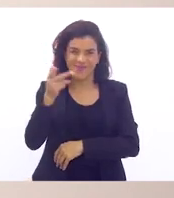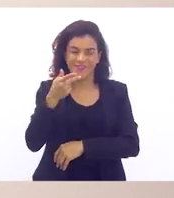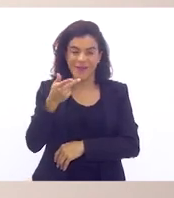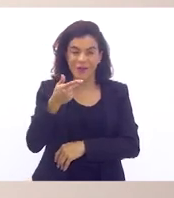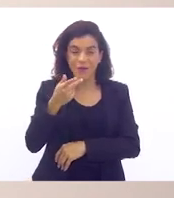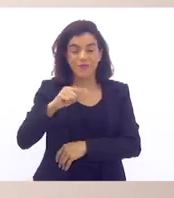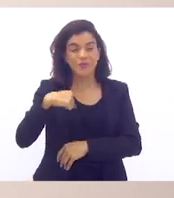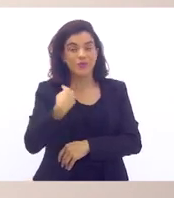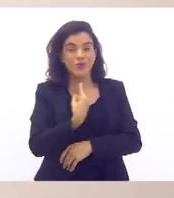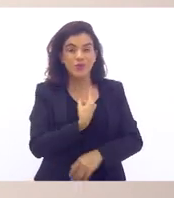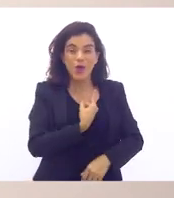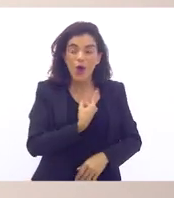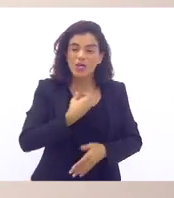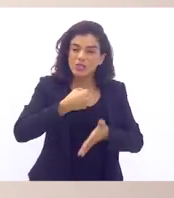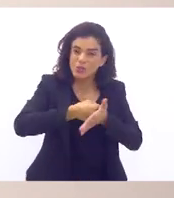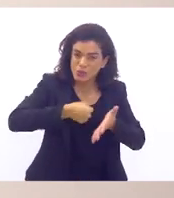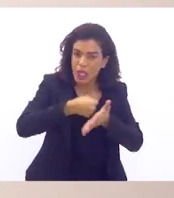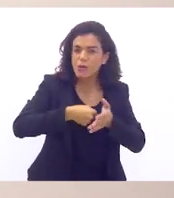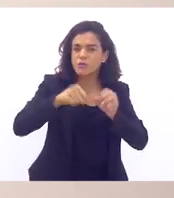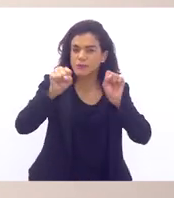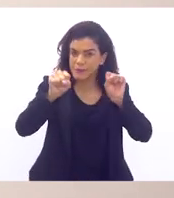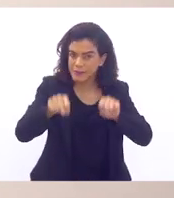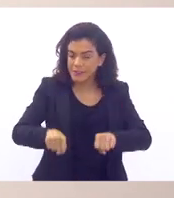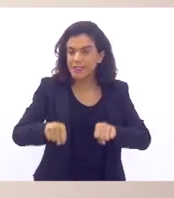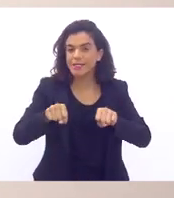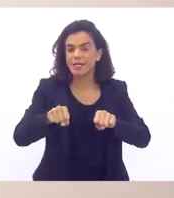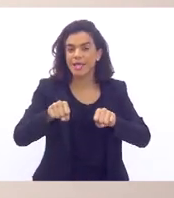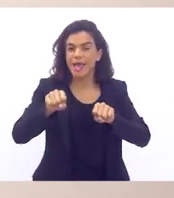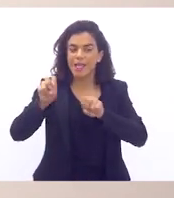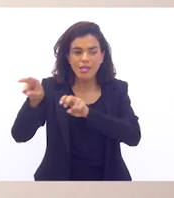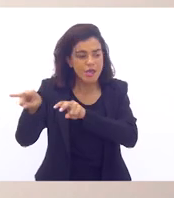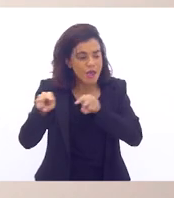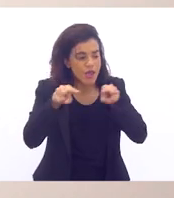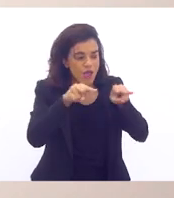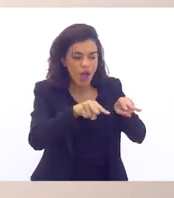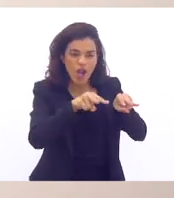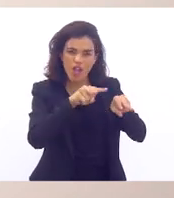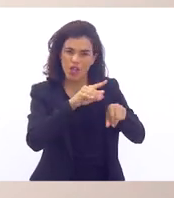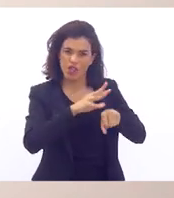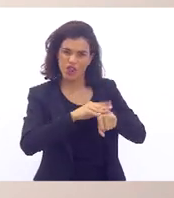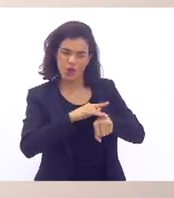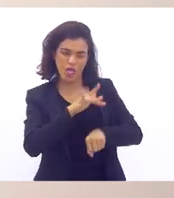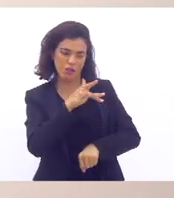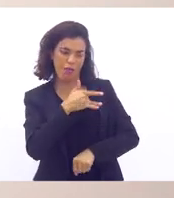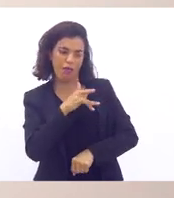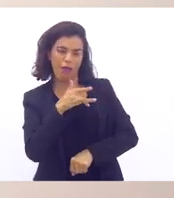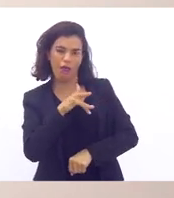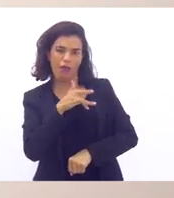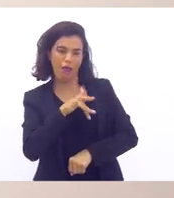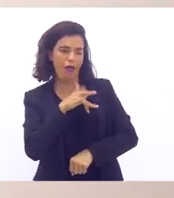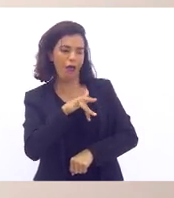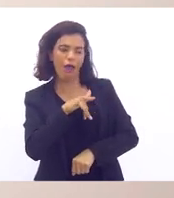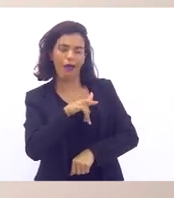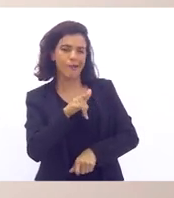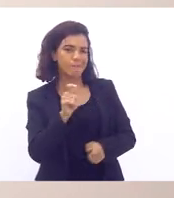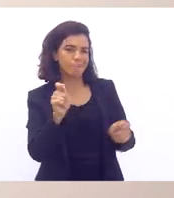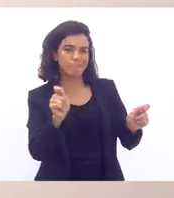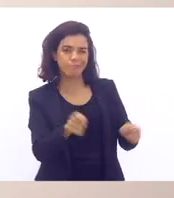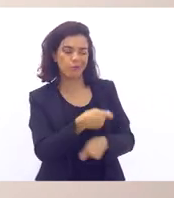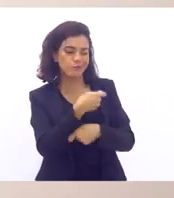nós a nossa maior luta é que os vejam não só como doentes como pessoas incapazes